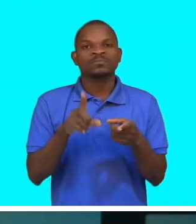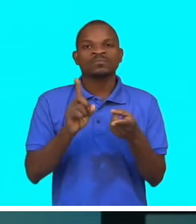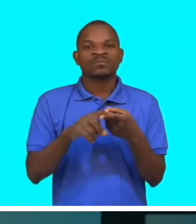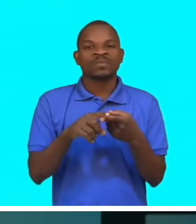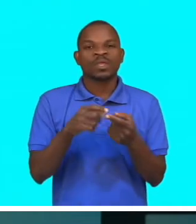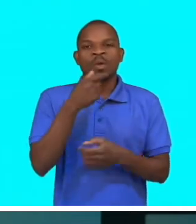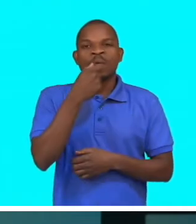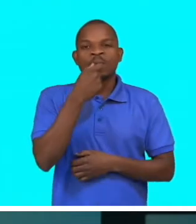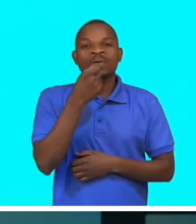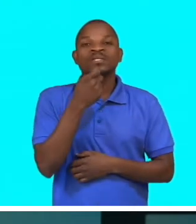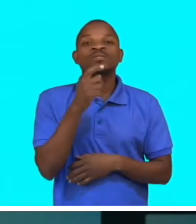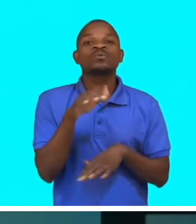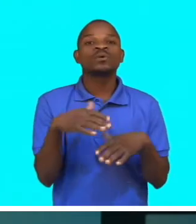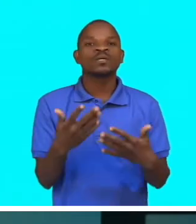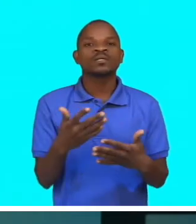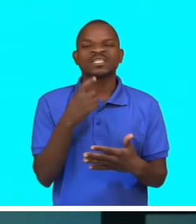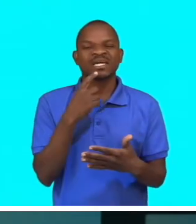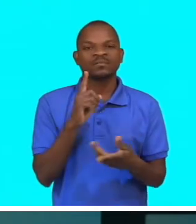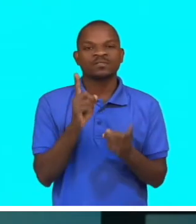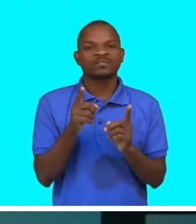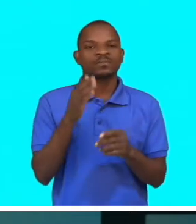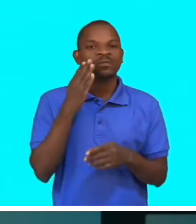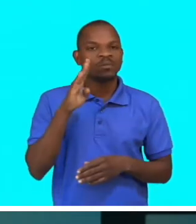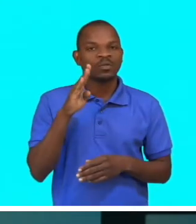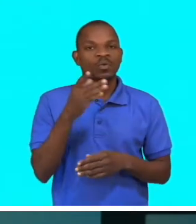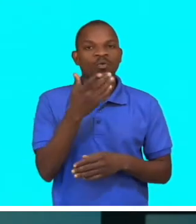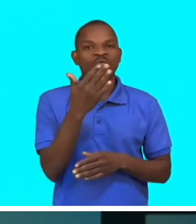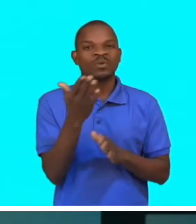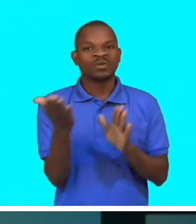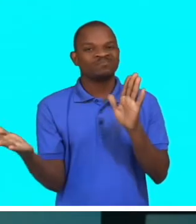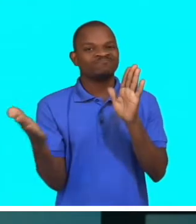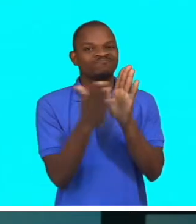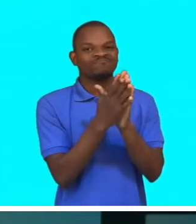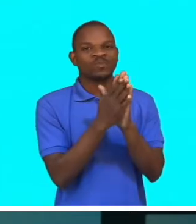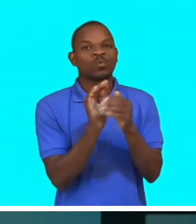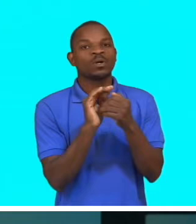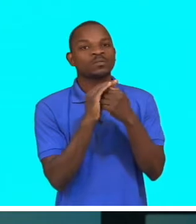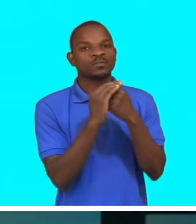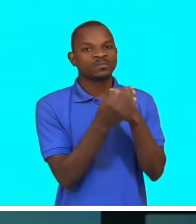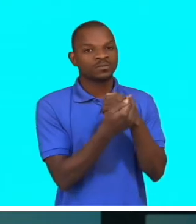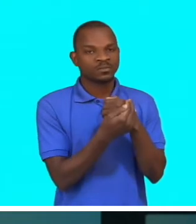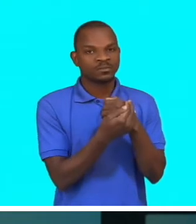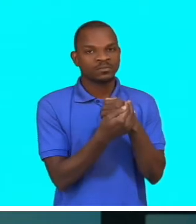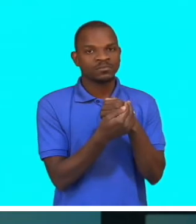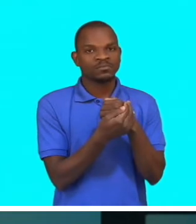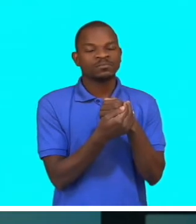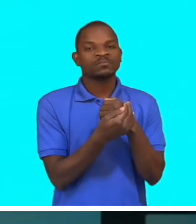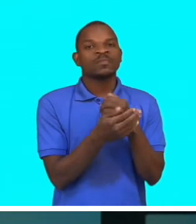O que o árbitro recomendou é tapar o número, como foi visto daquela forma,